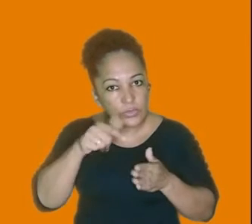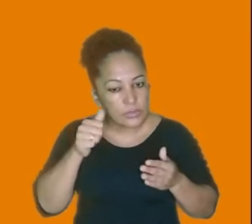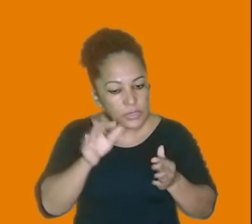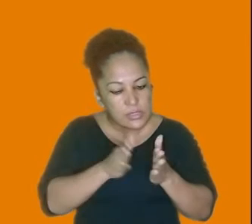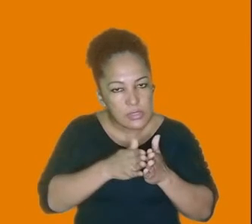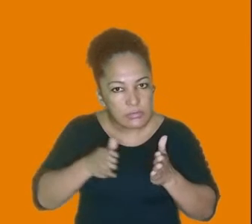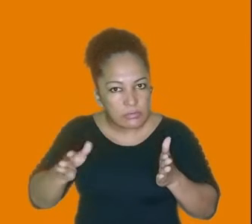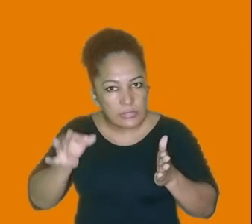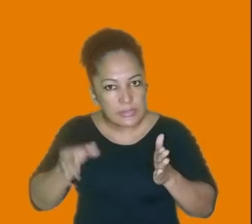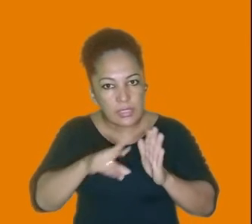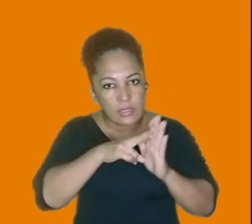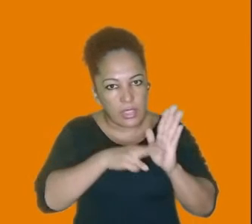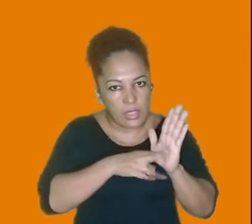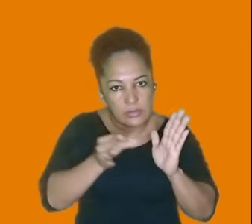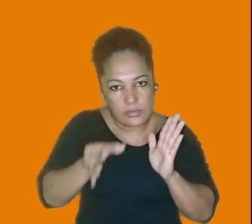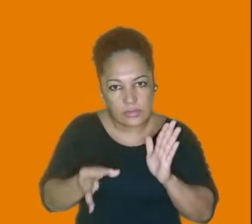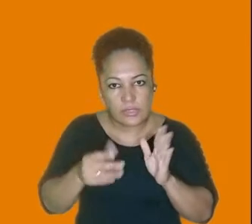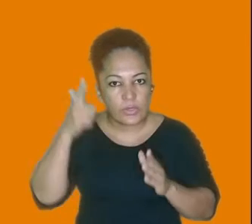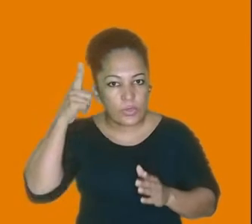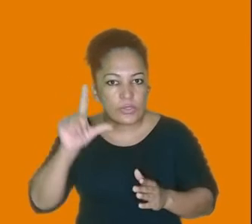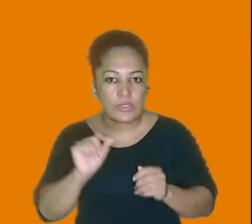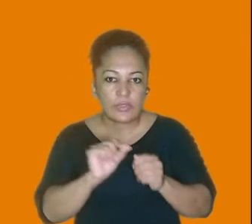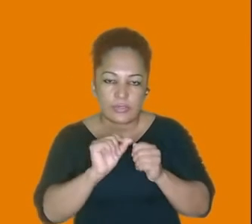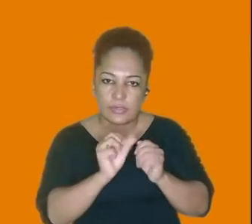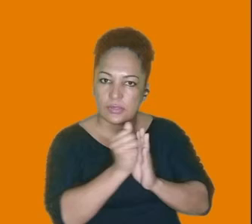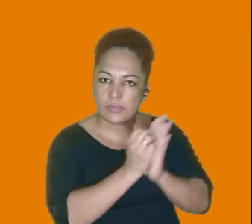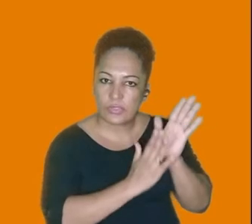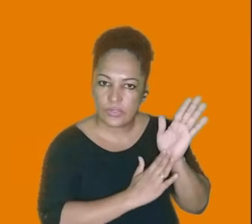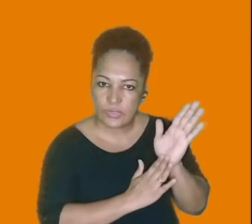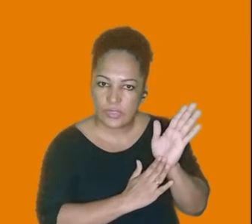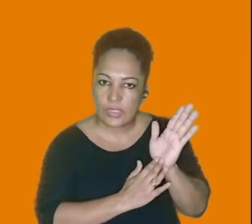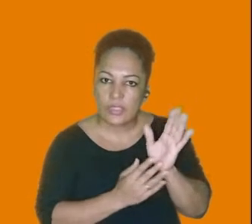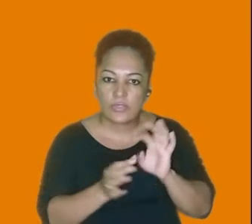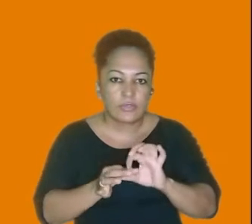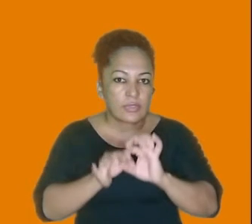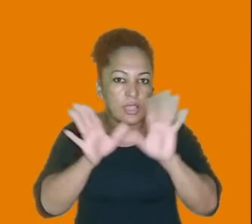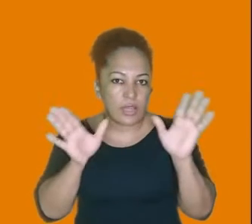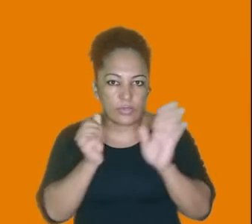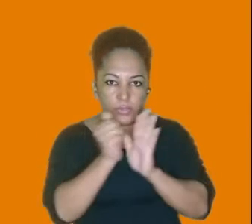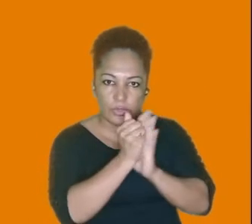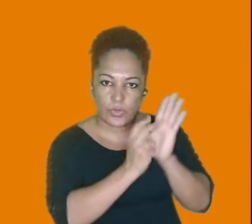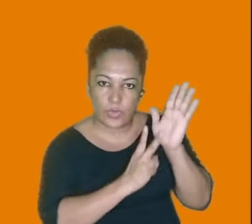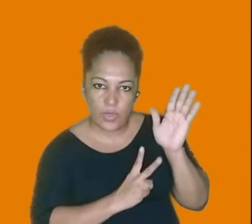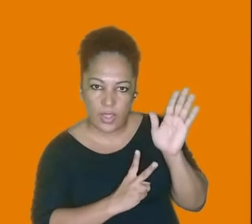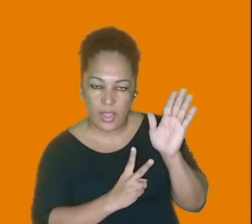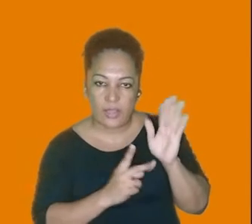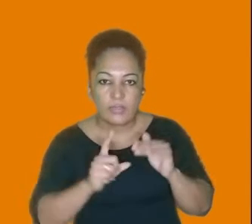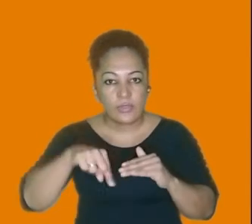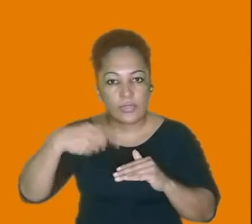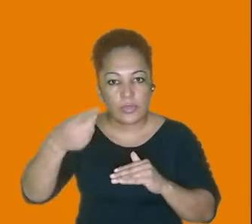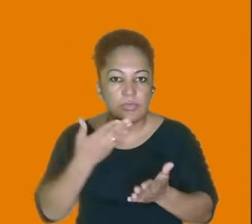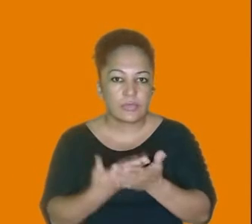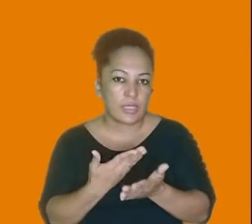lógica que vocês devem seguir para que vocês consigam fazer os exercícios que estarão disponíveis a partir da